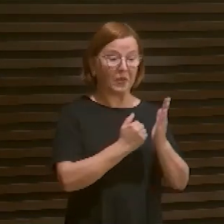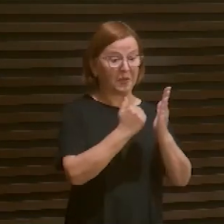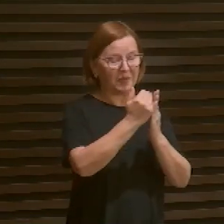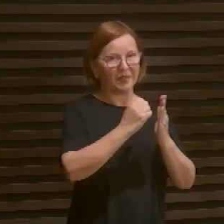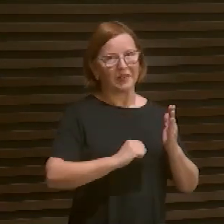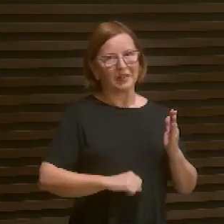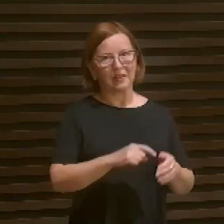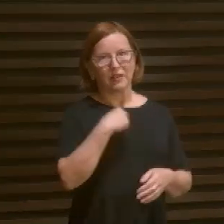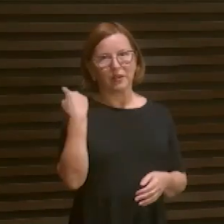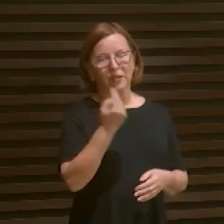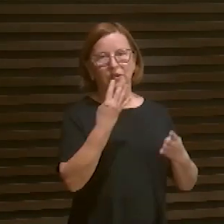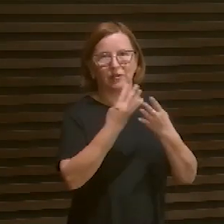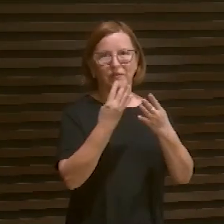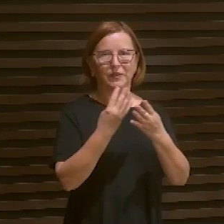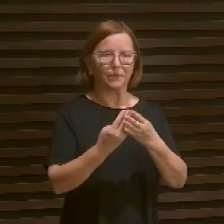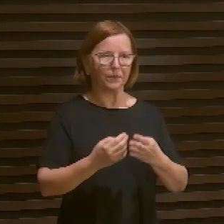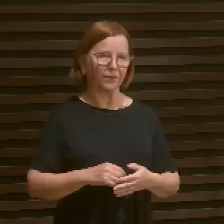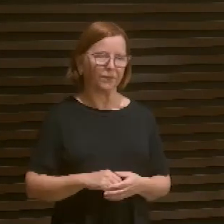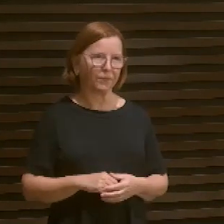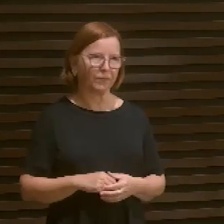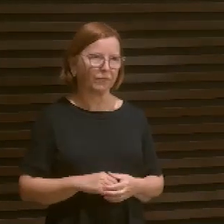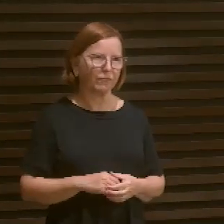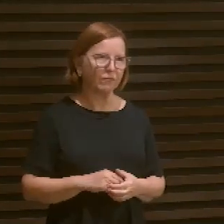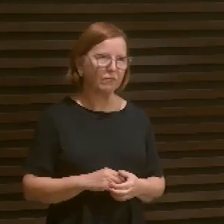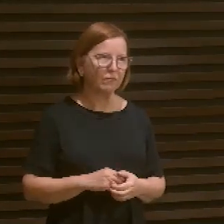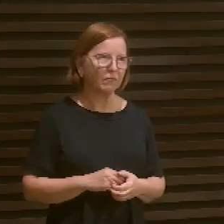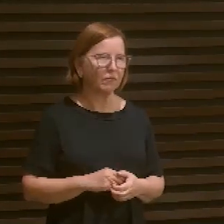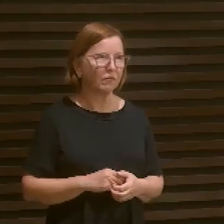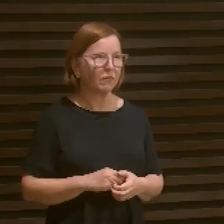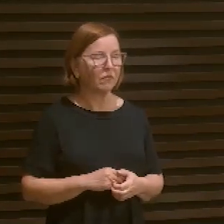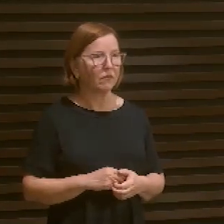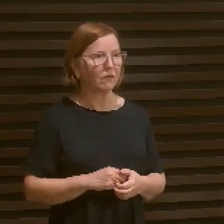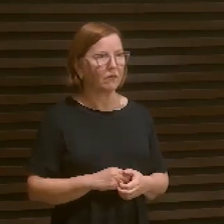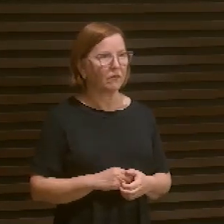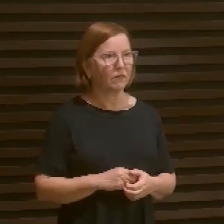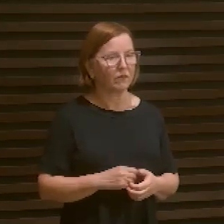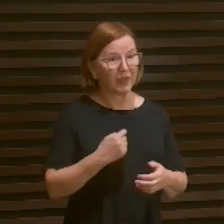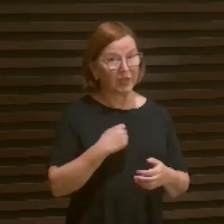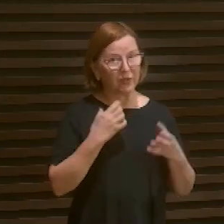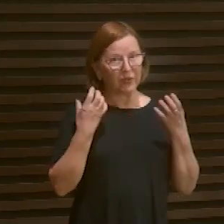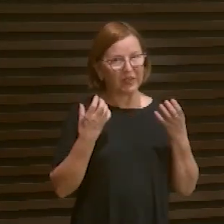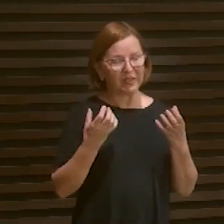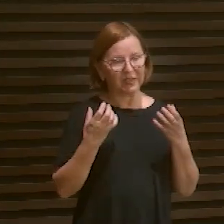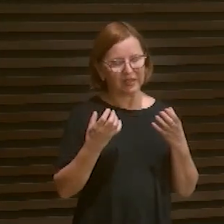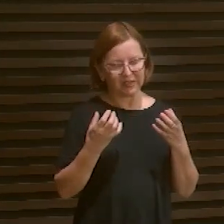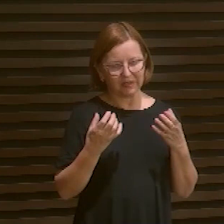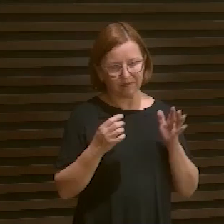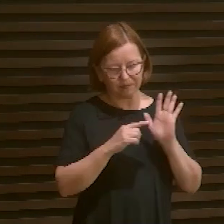nossa confissão. Eu fiz questão E aqui eu vou me